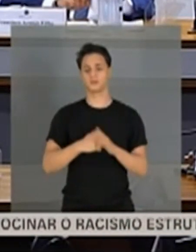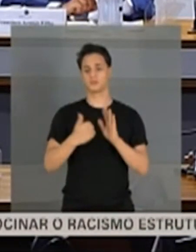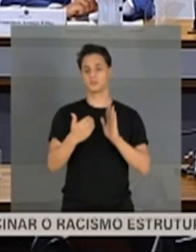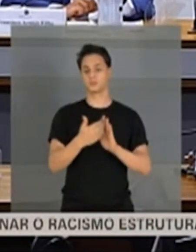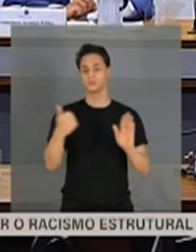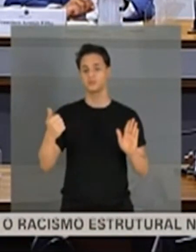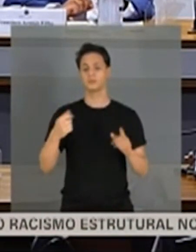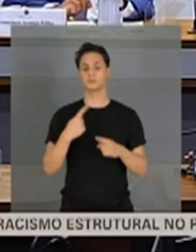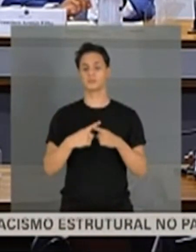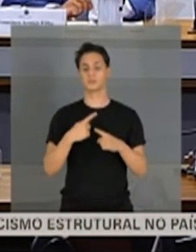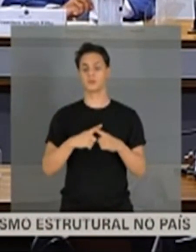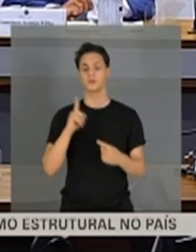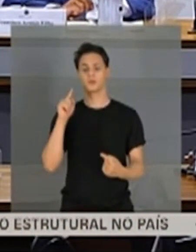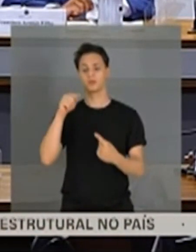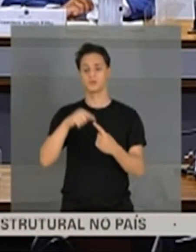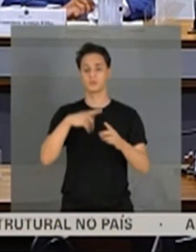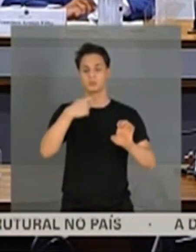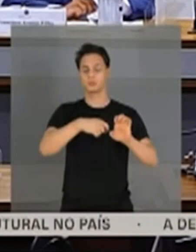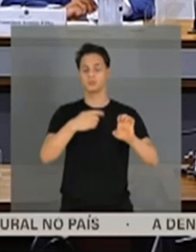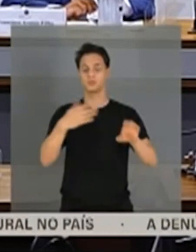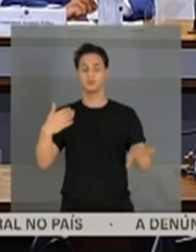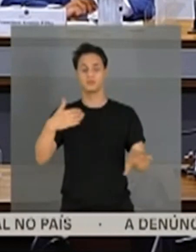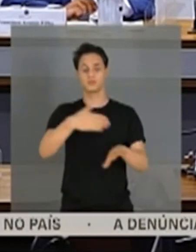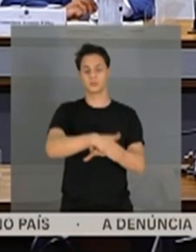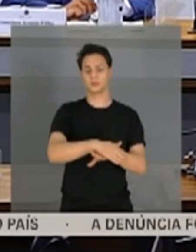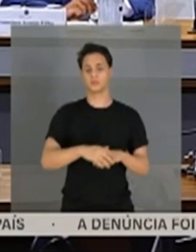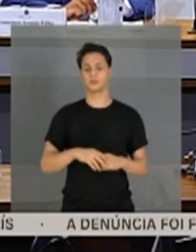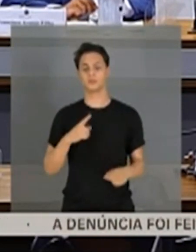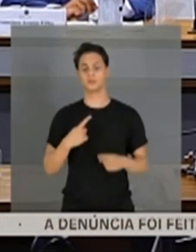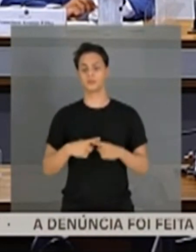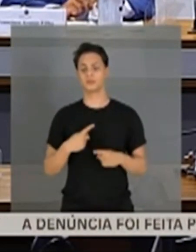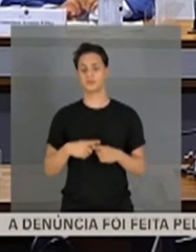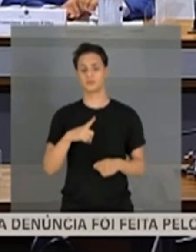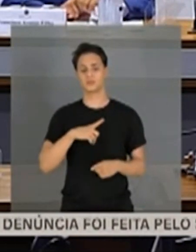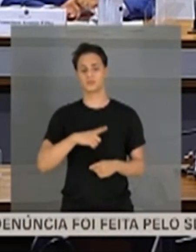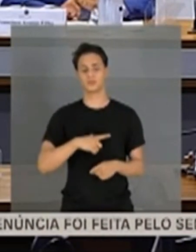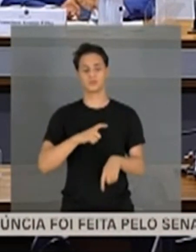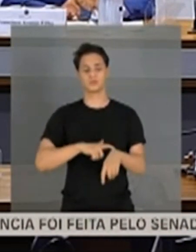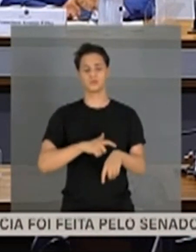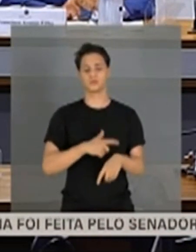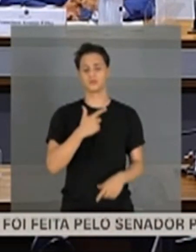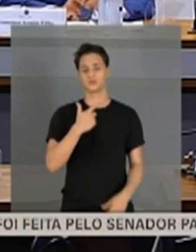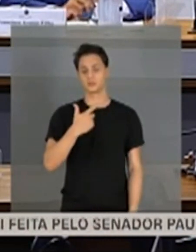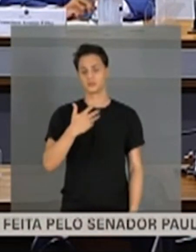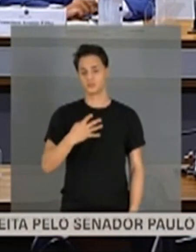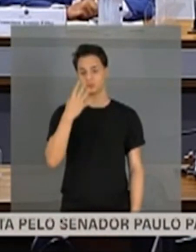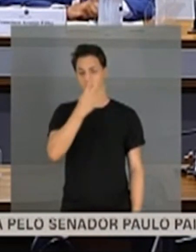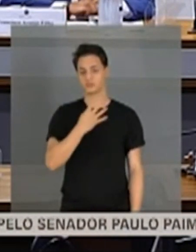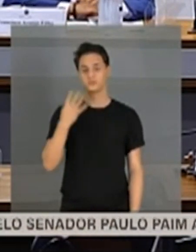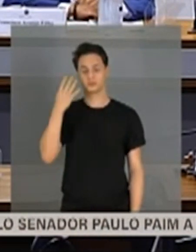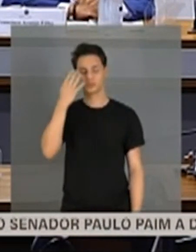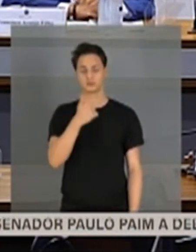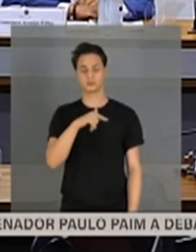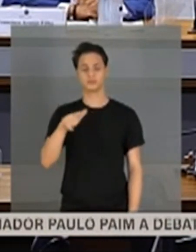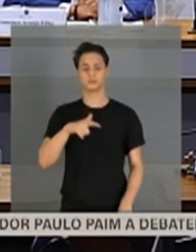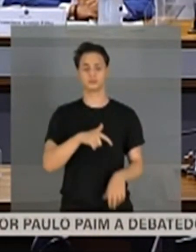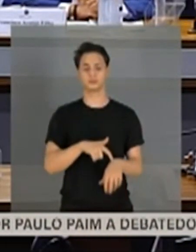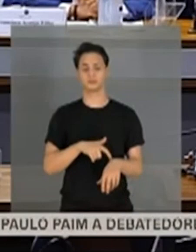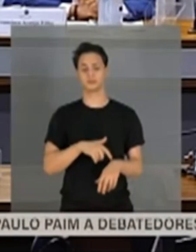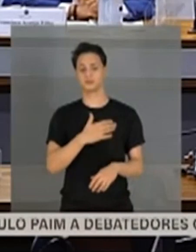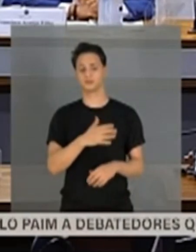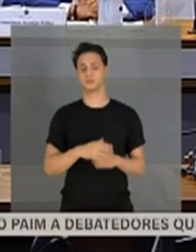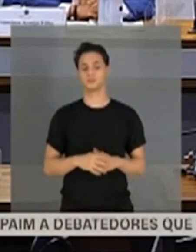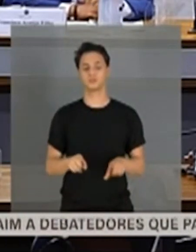desclassificadas exatamente para dar oportunidade da Precisa entrar, porque colocaram um prazo de 24 horas que as duas empresas não cumpriram. Inclusive, quando